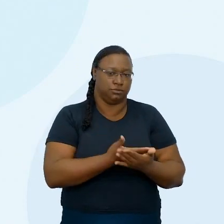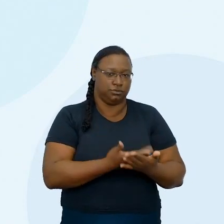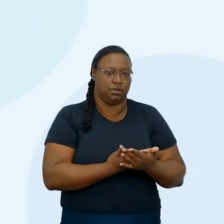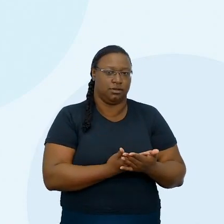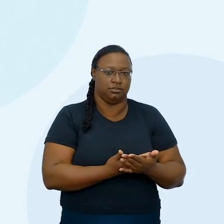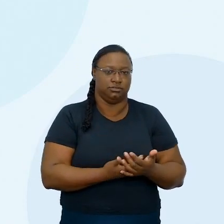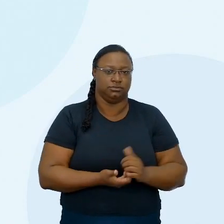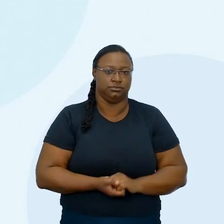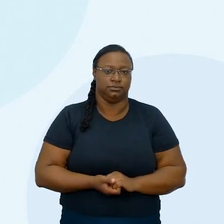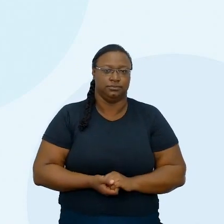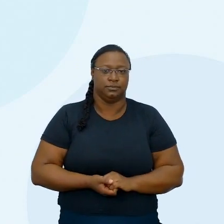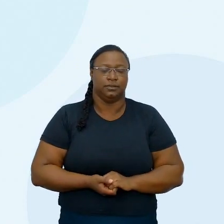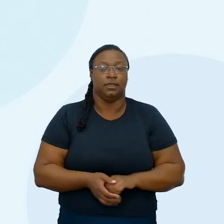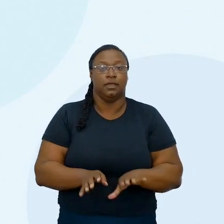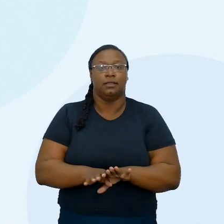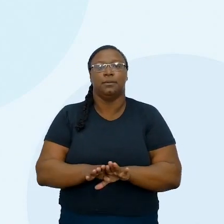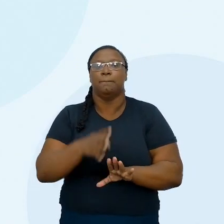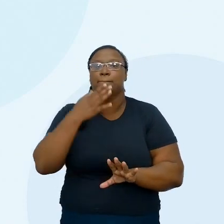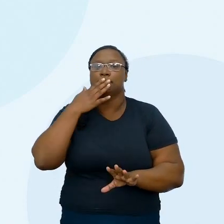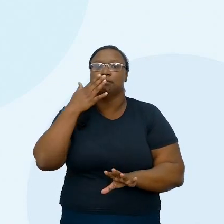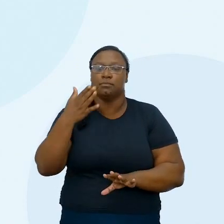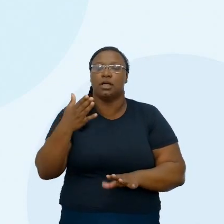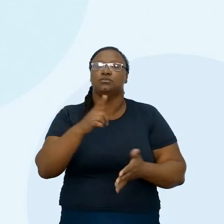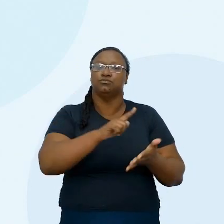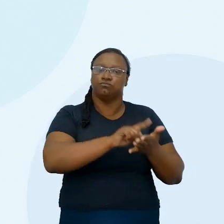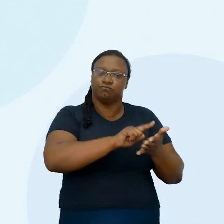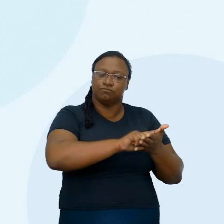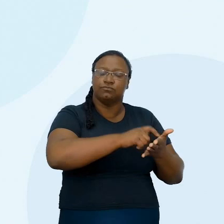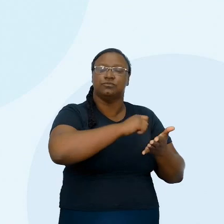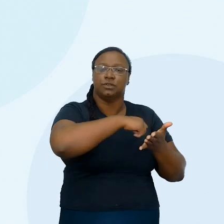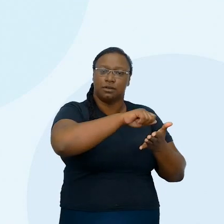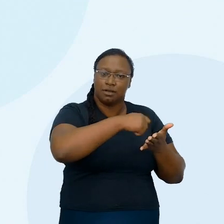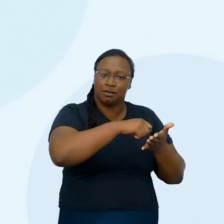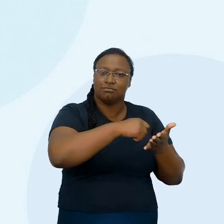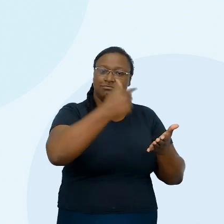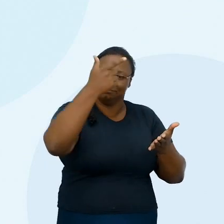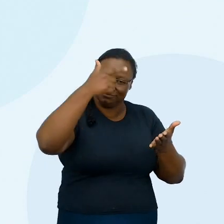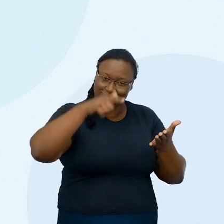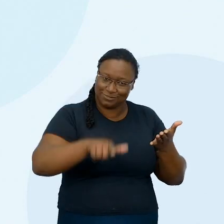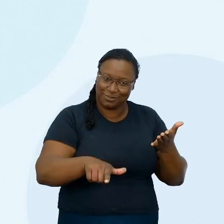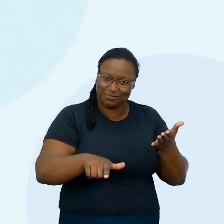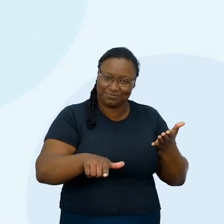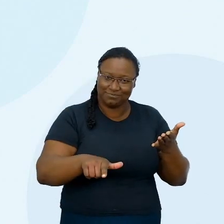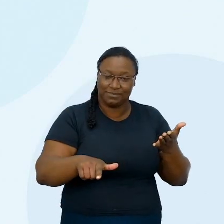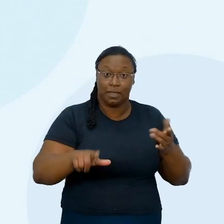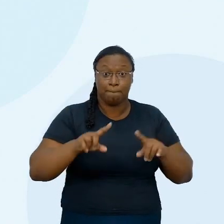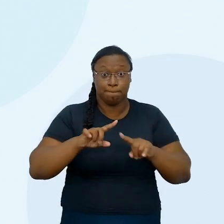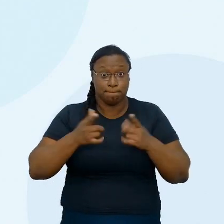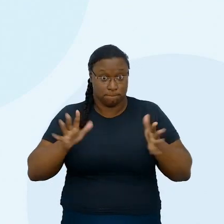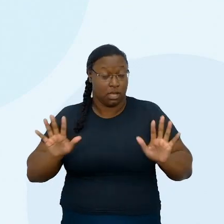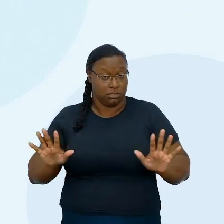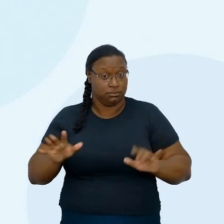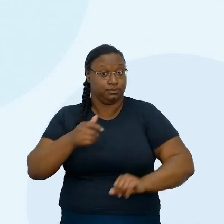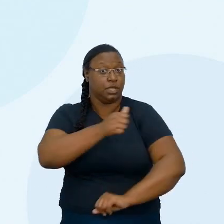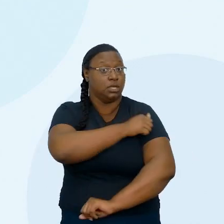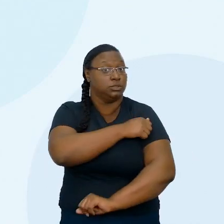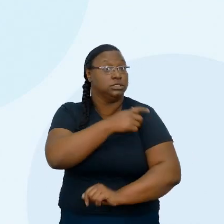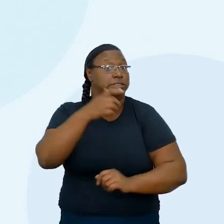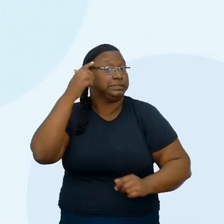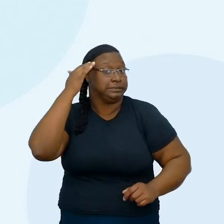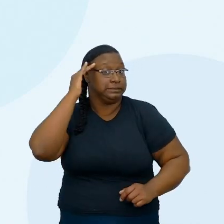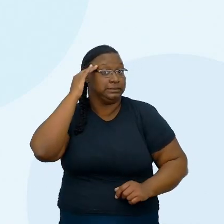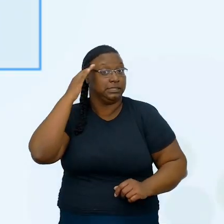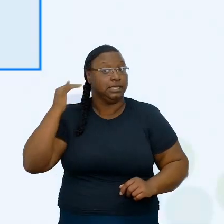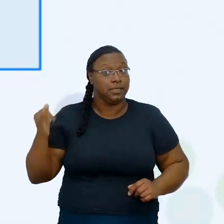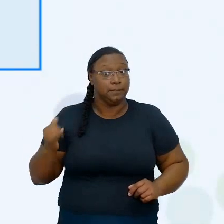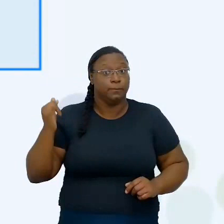de novo, pede o diário de bordo. É lógico que o estudante só vai entender o quanto o diário de bordo é importante quando